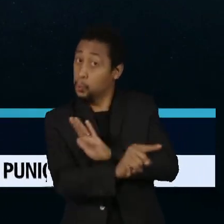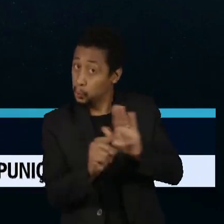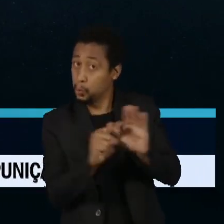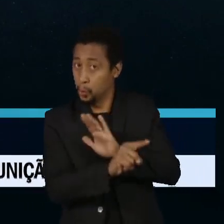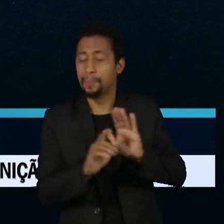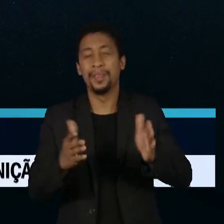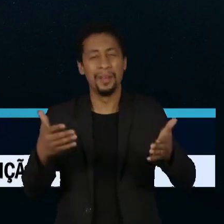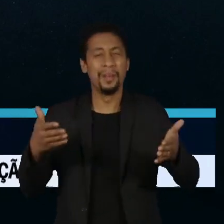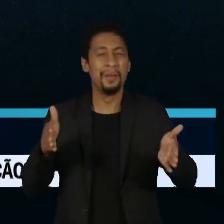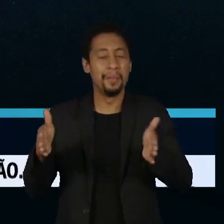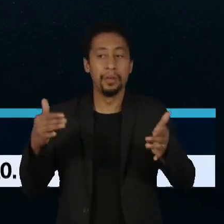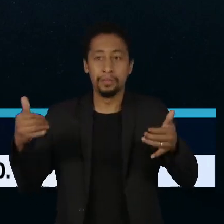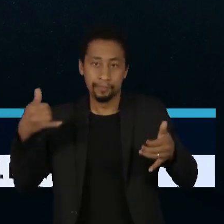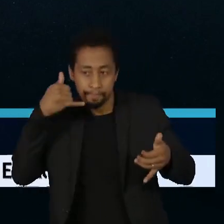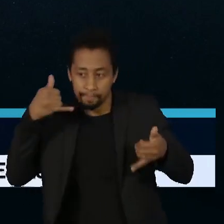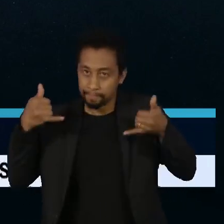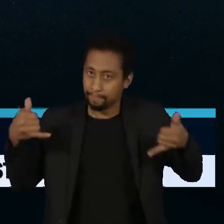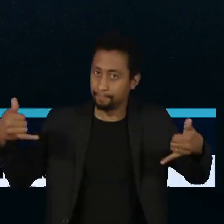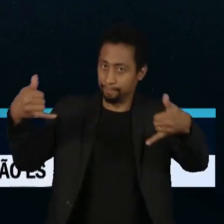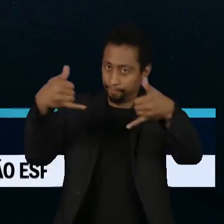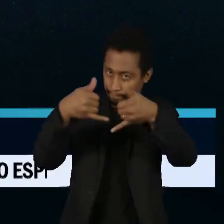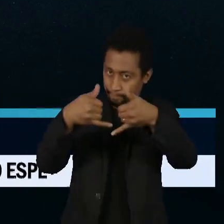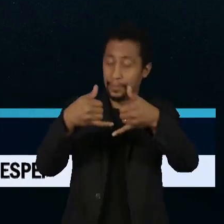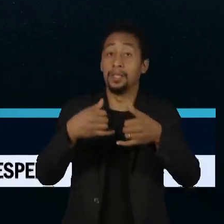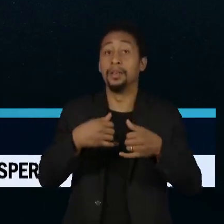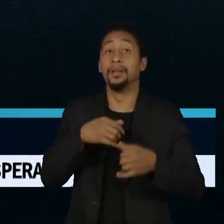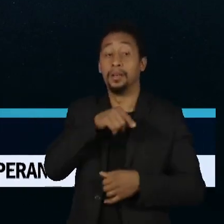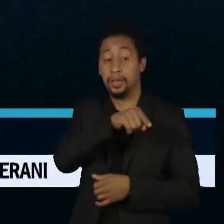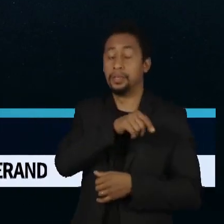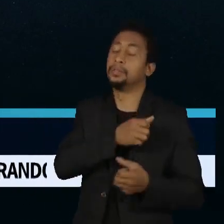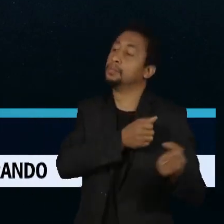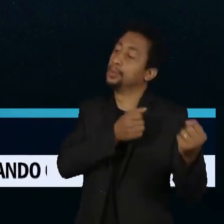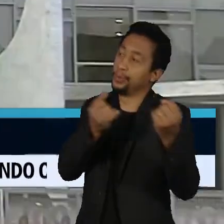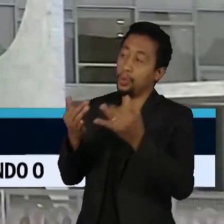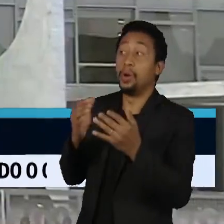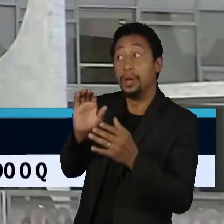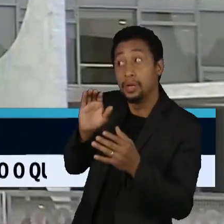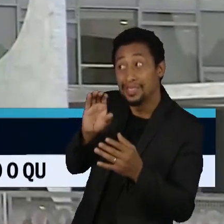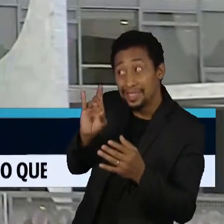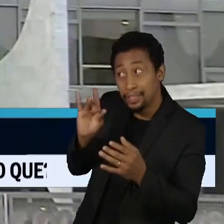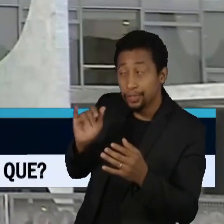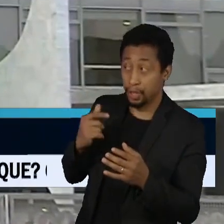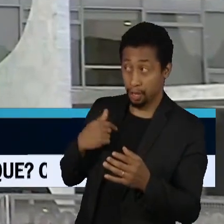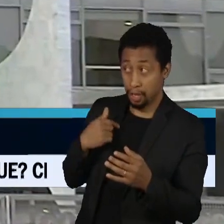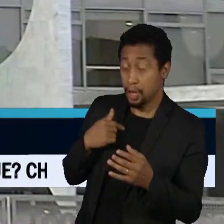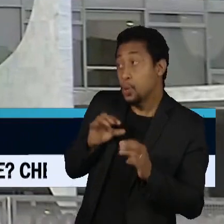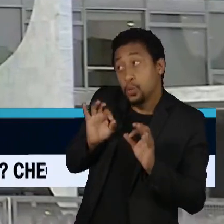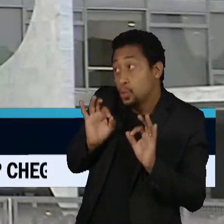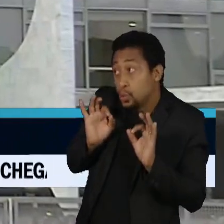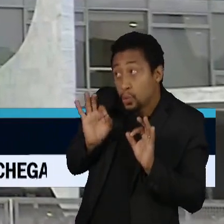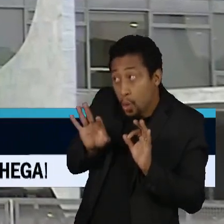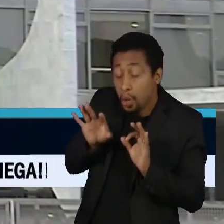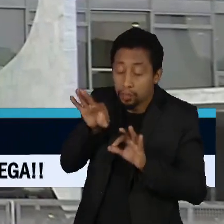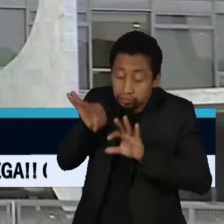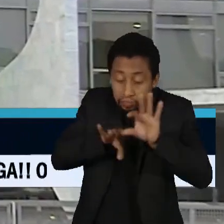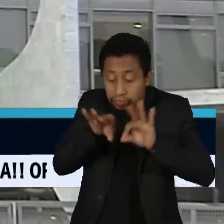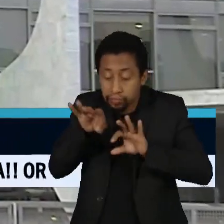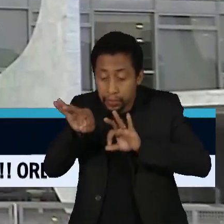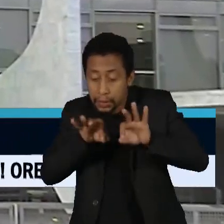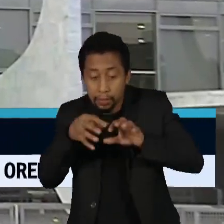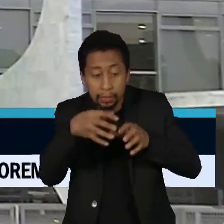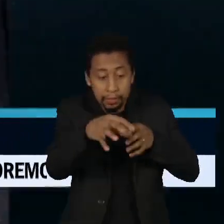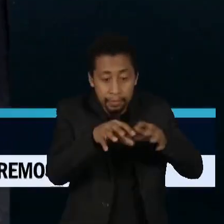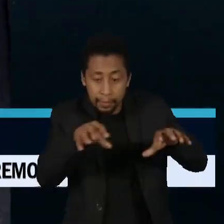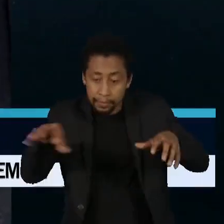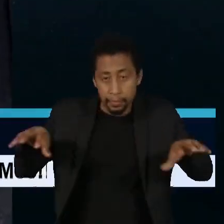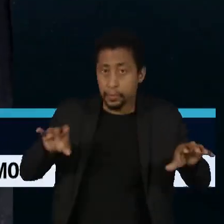teria dito que o acervo só é responsável por classificar os itens e que não poderia solicitar qualquer envio